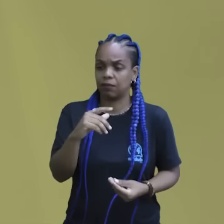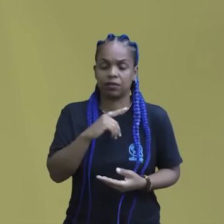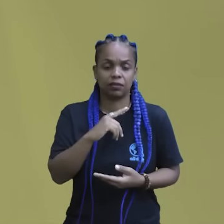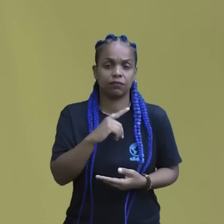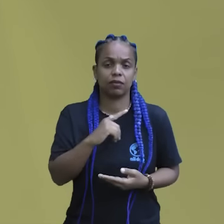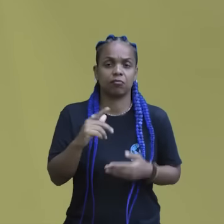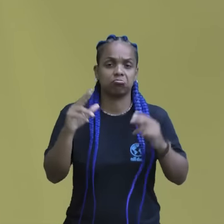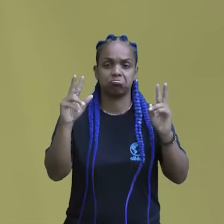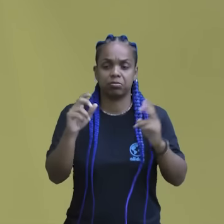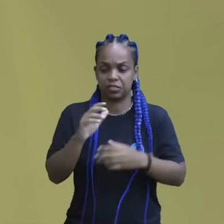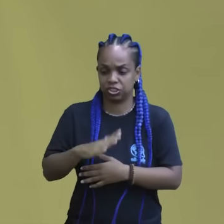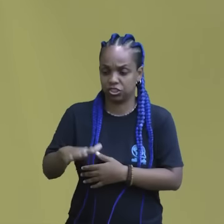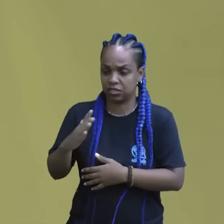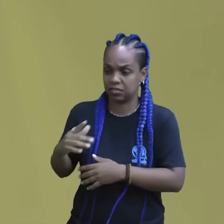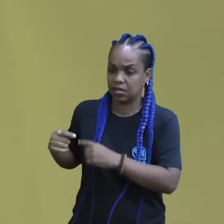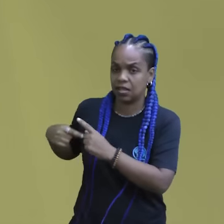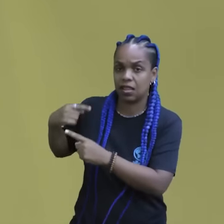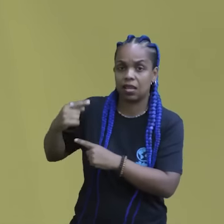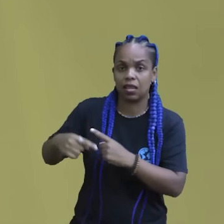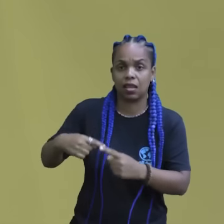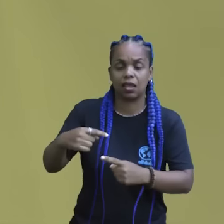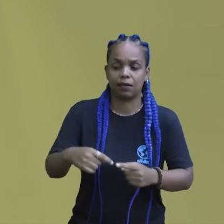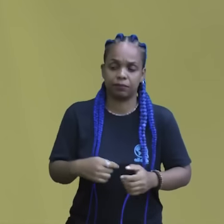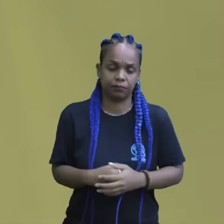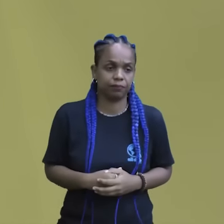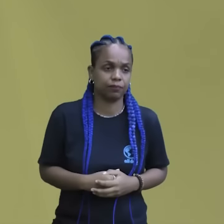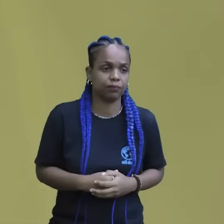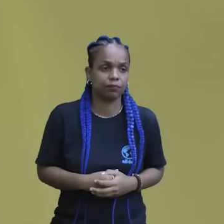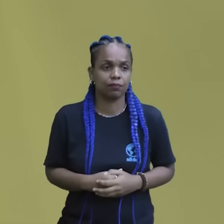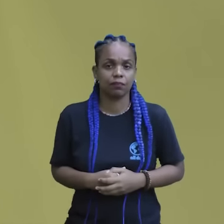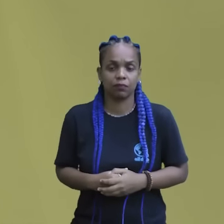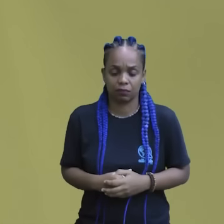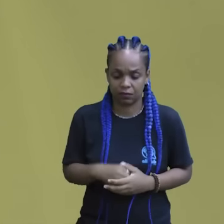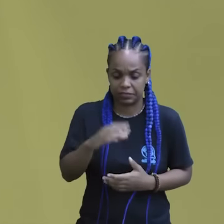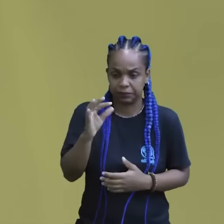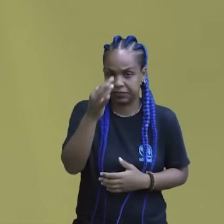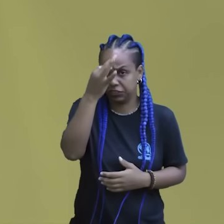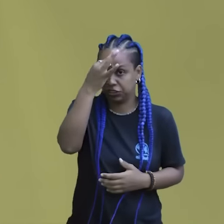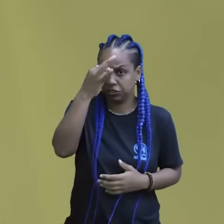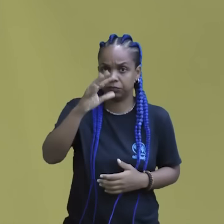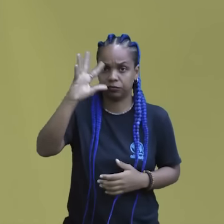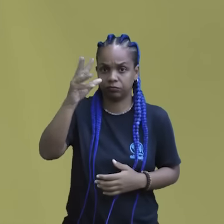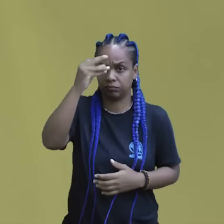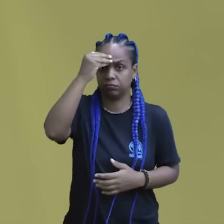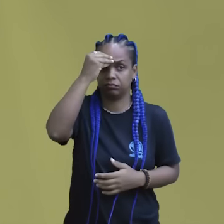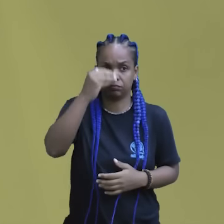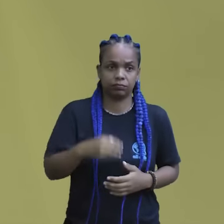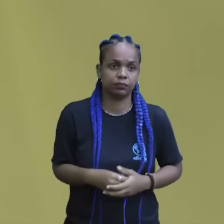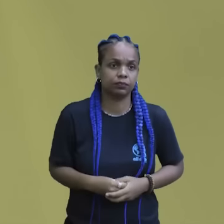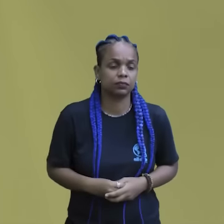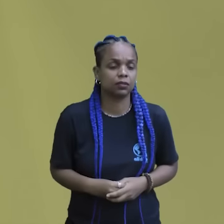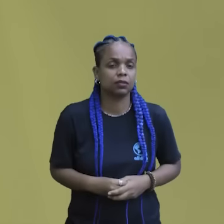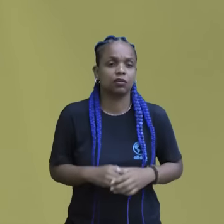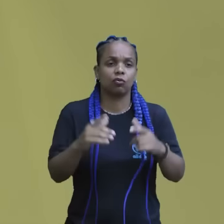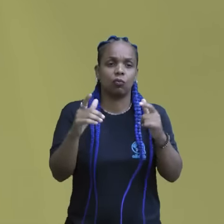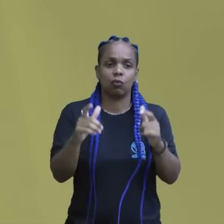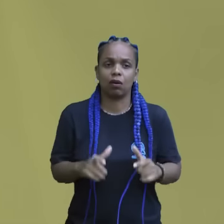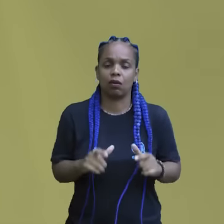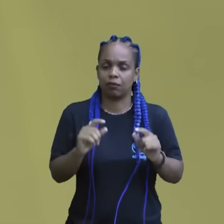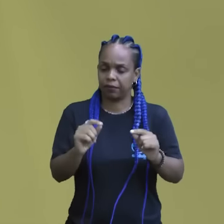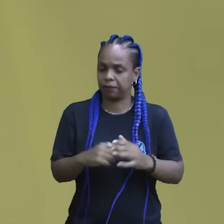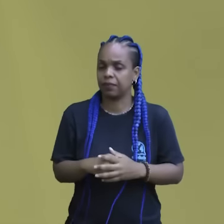fala do lugar, né, do padre. O padre, para o grosso povo, não se comunica